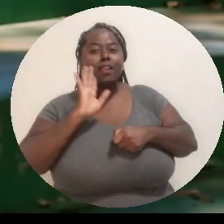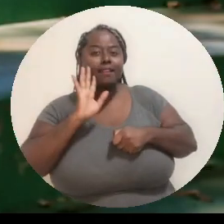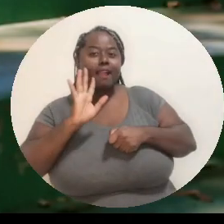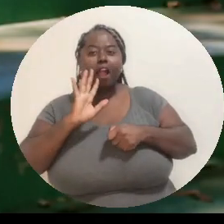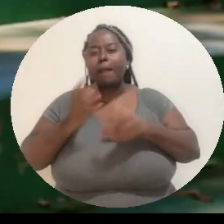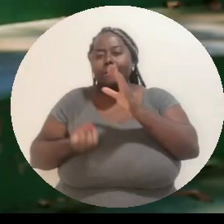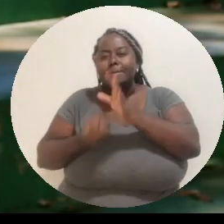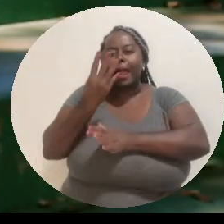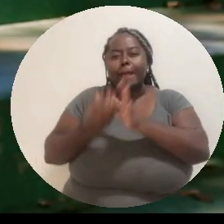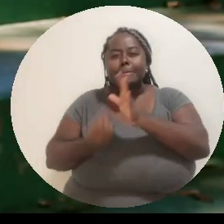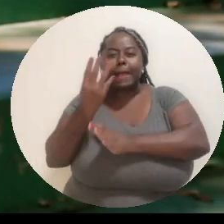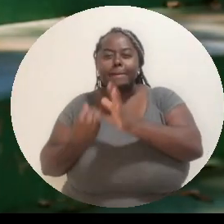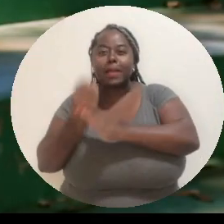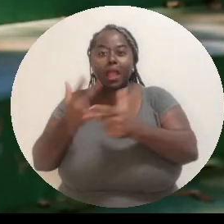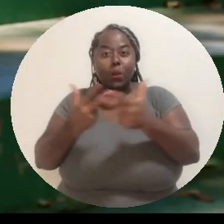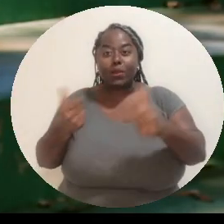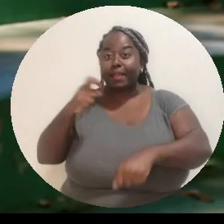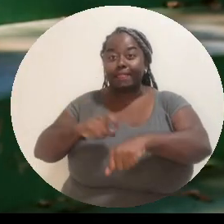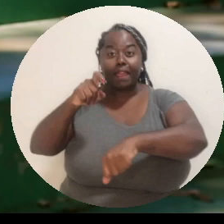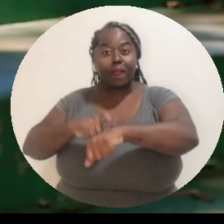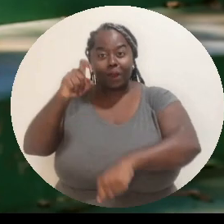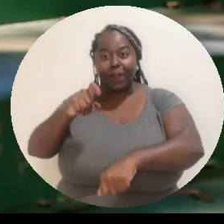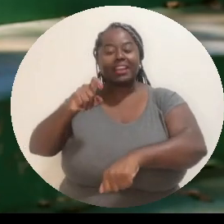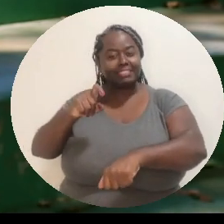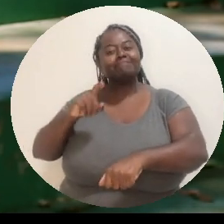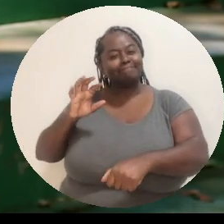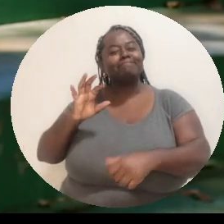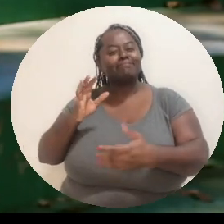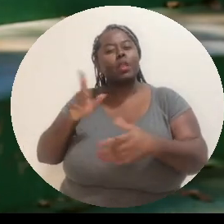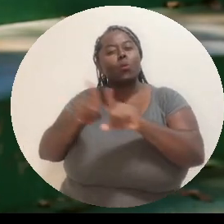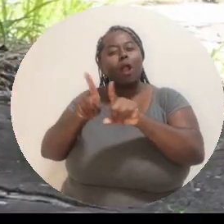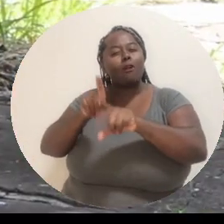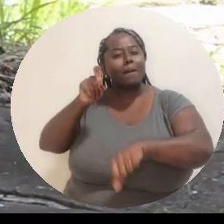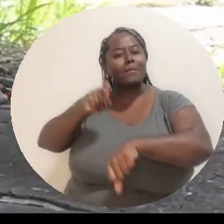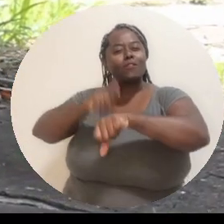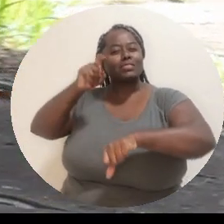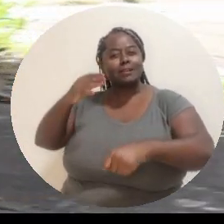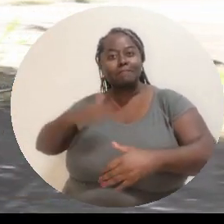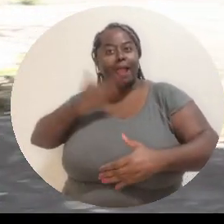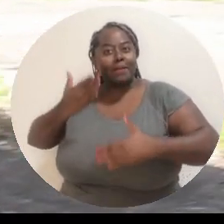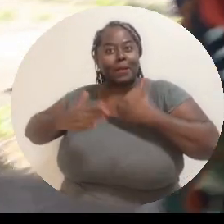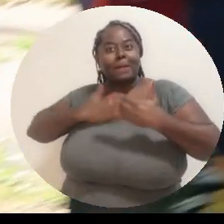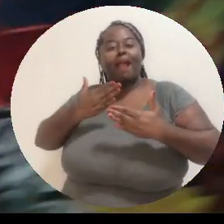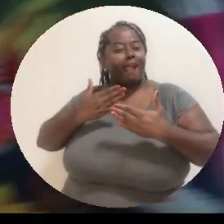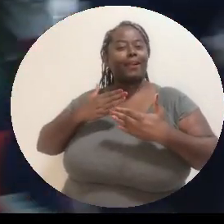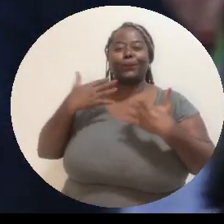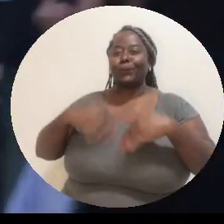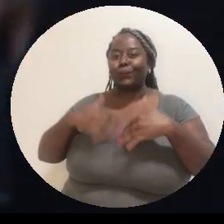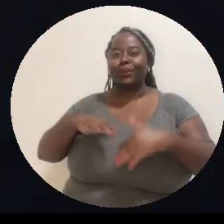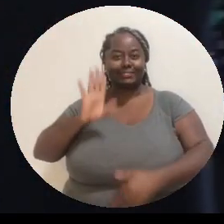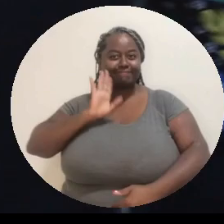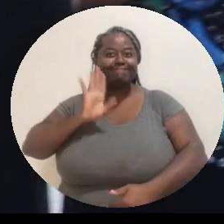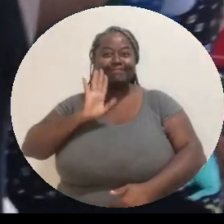Surgiam coisas ali na hora, realmente trazendo também novamente essa questão do improviso, e foi muito legal. Aquela